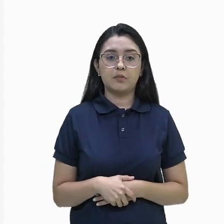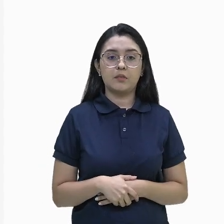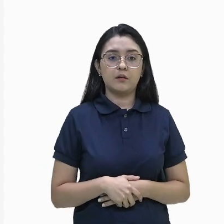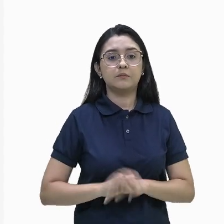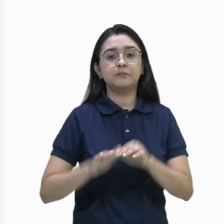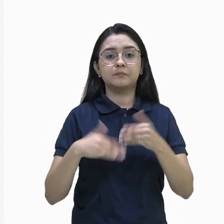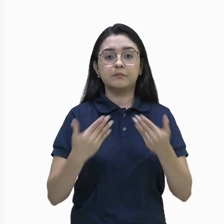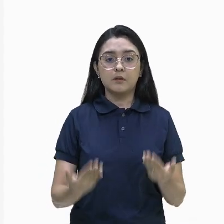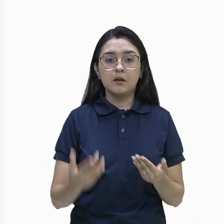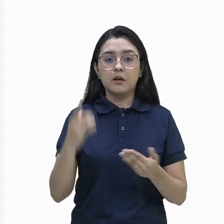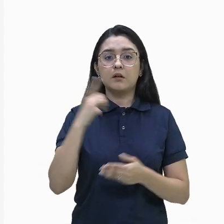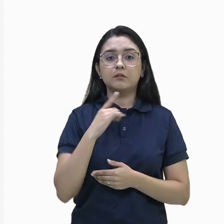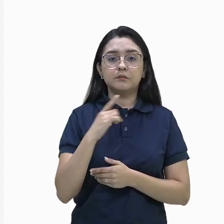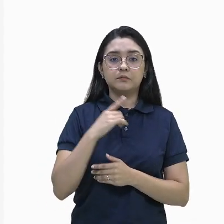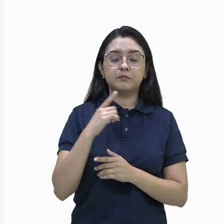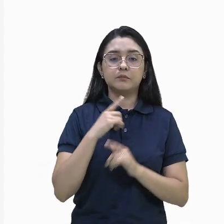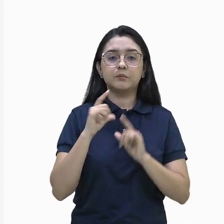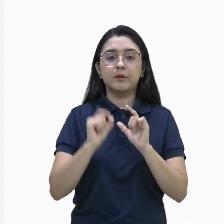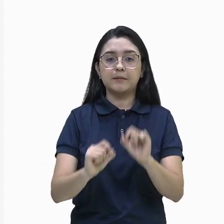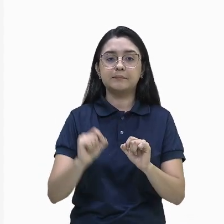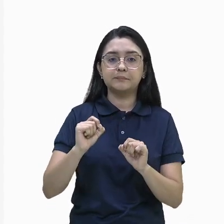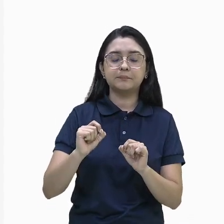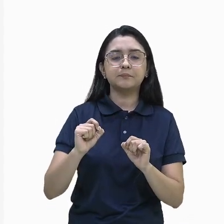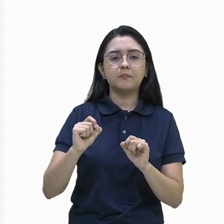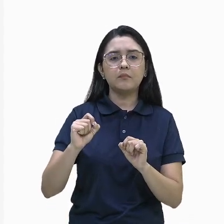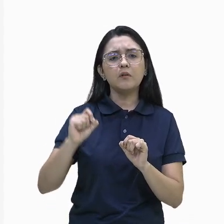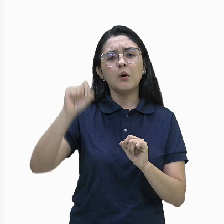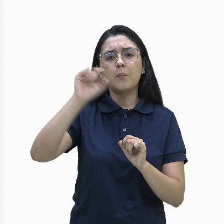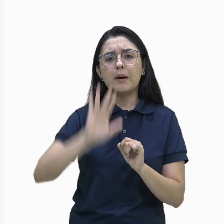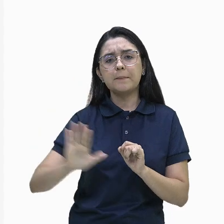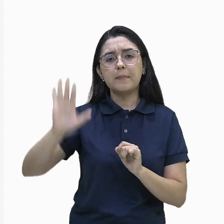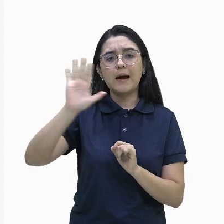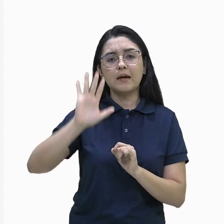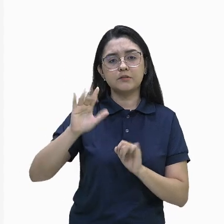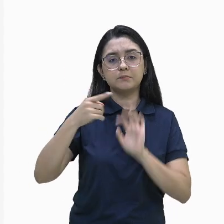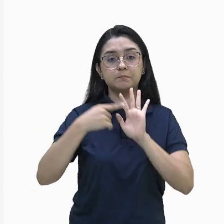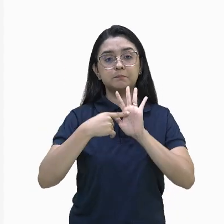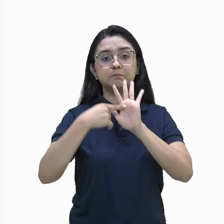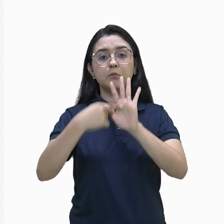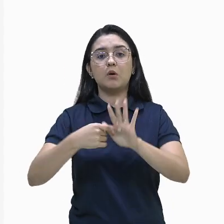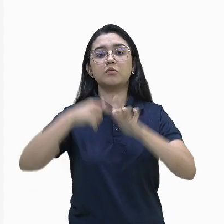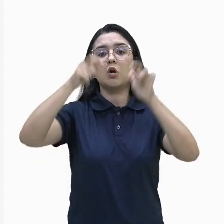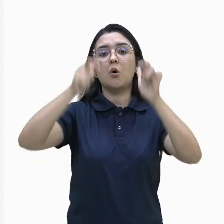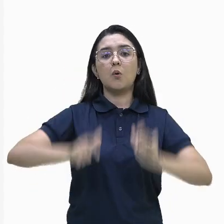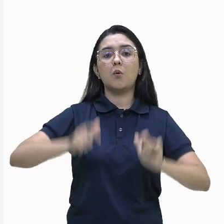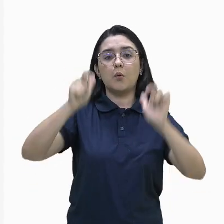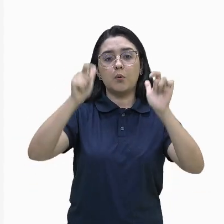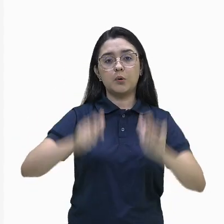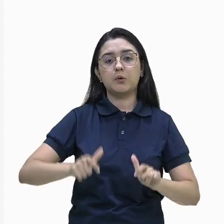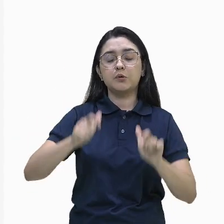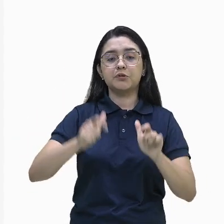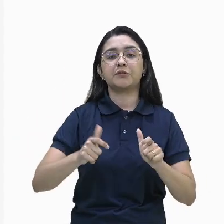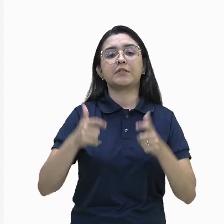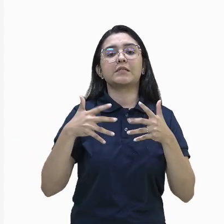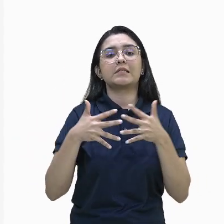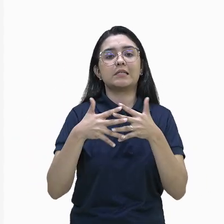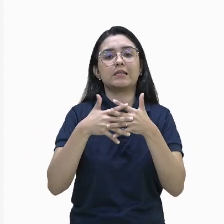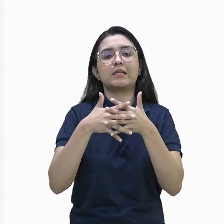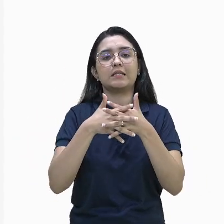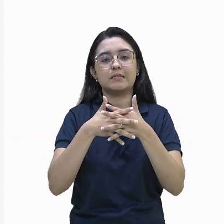nós temos já uma ilustração que mostra a localização desse